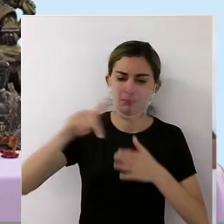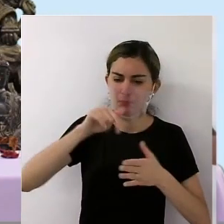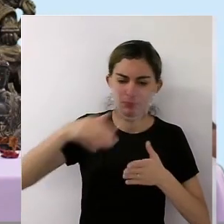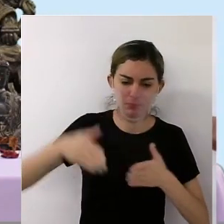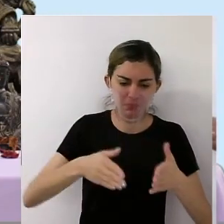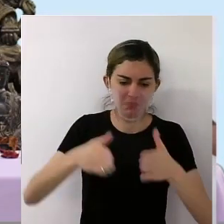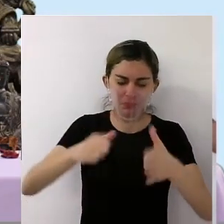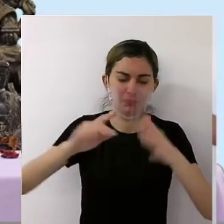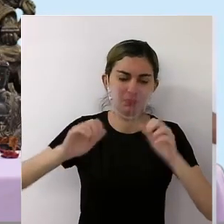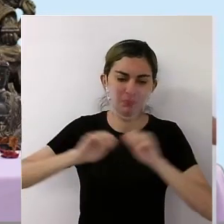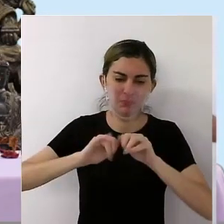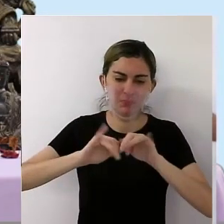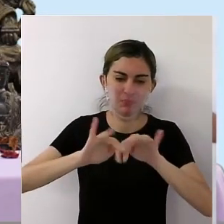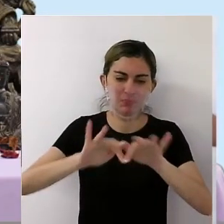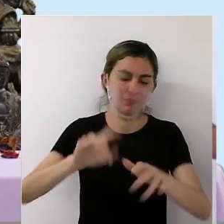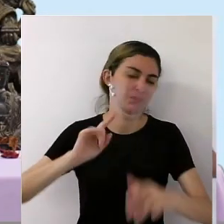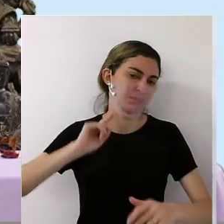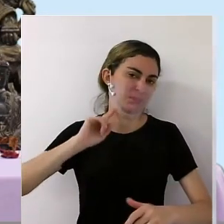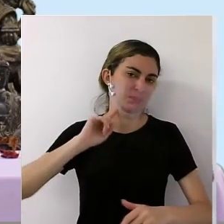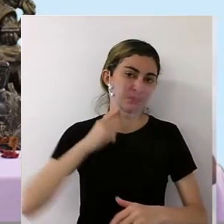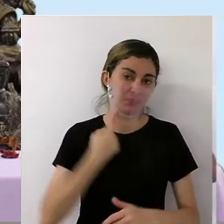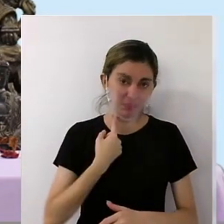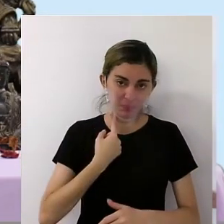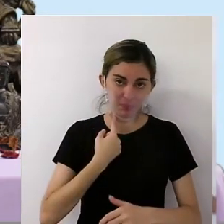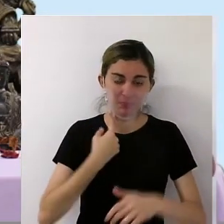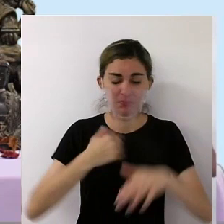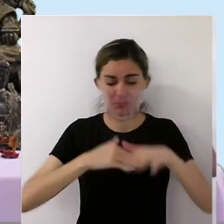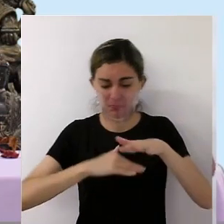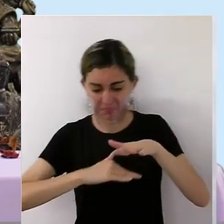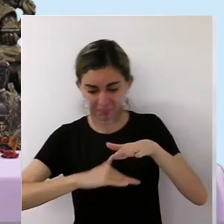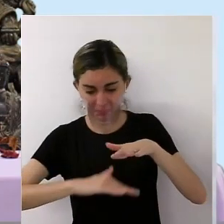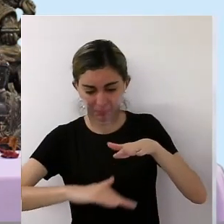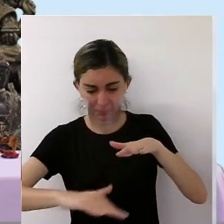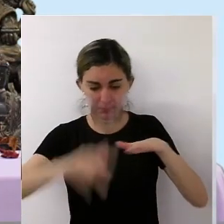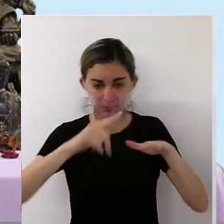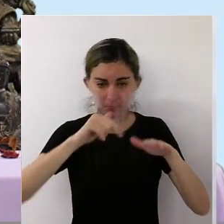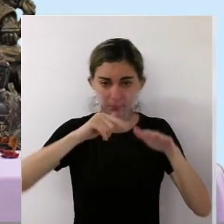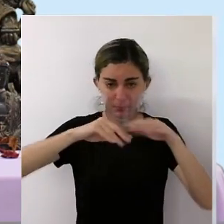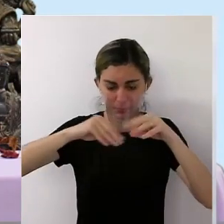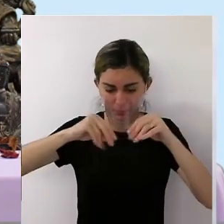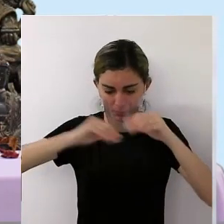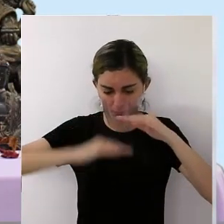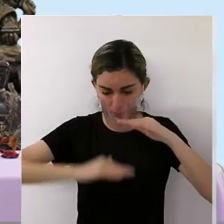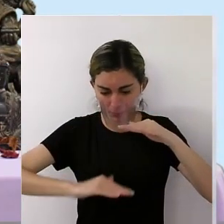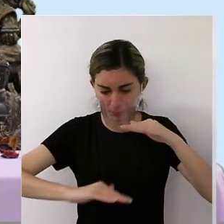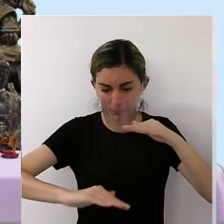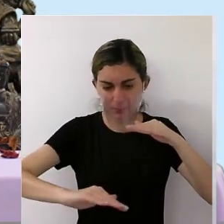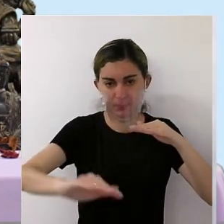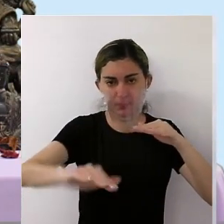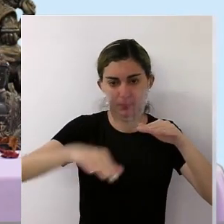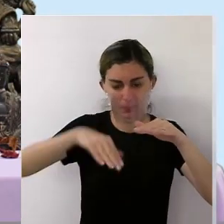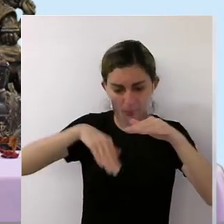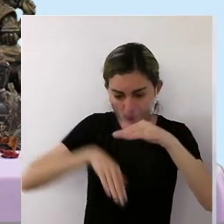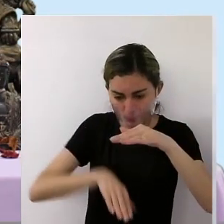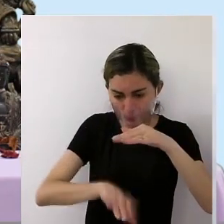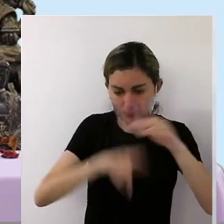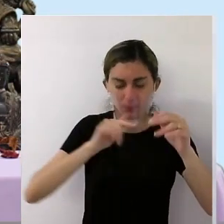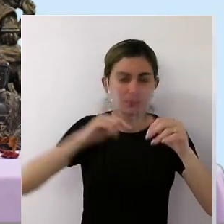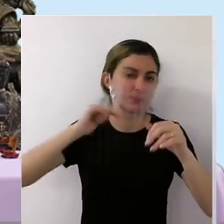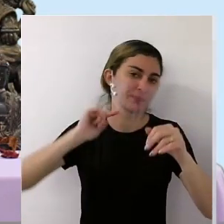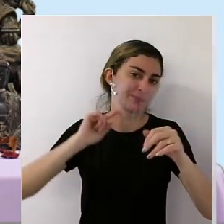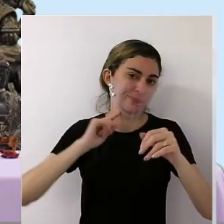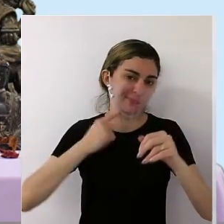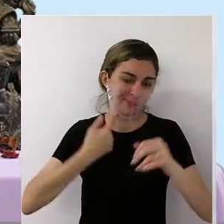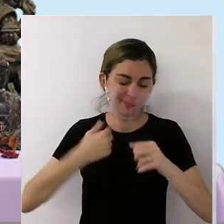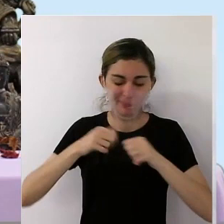lençóis freáticos que estão debaixo da terra, que são os nossos rios subterrâneos.